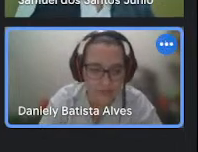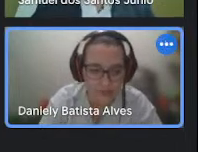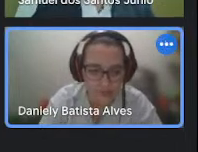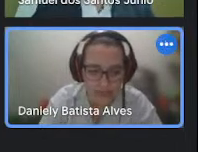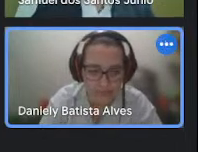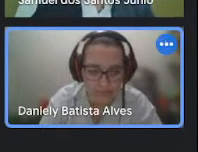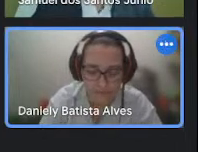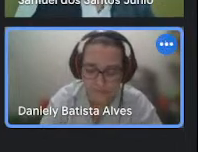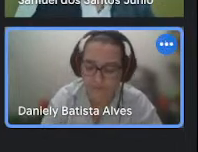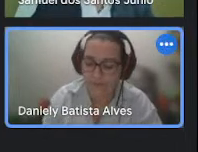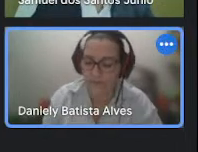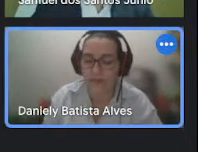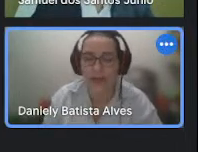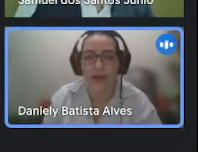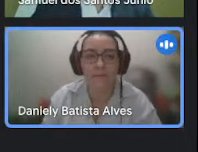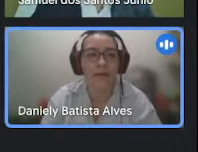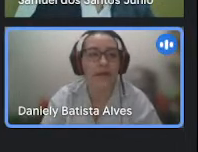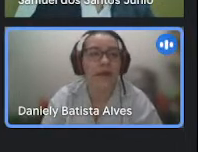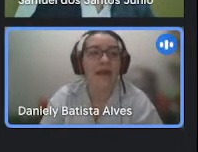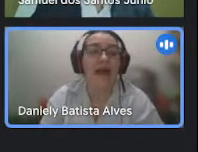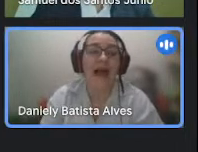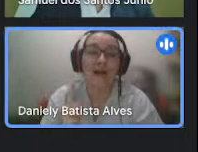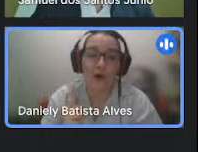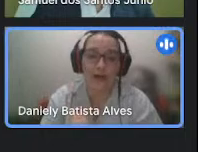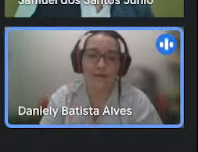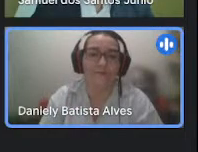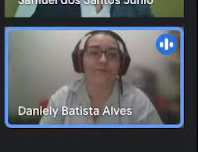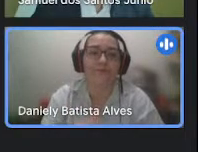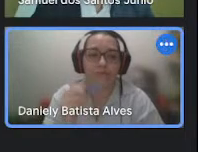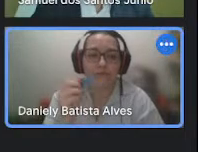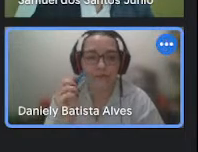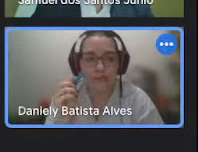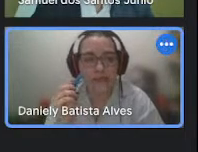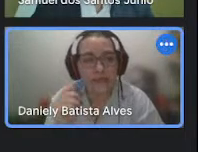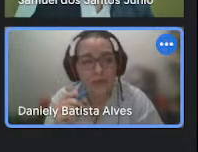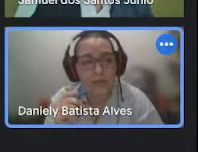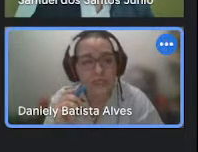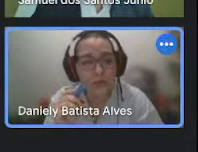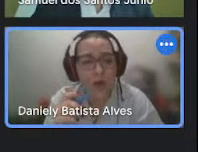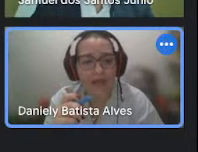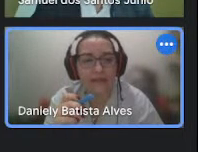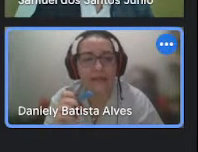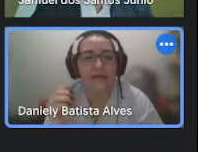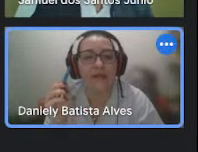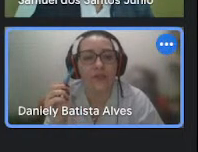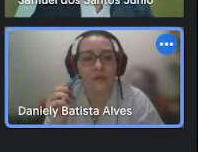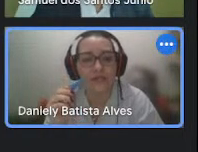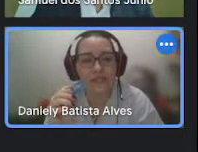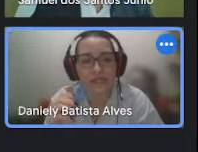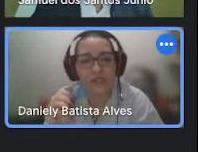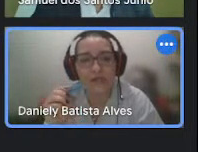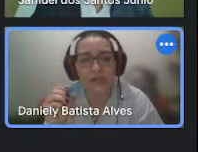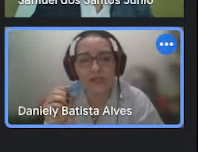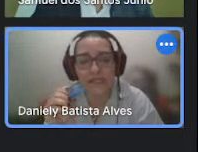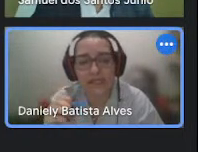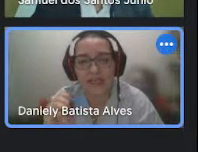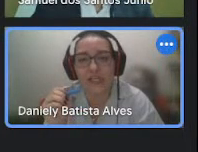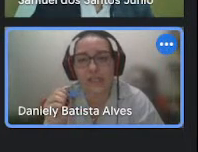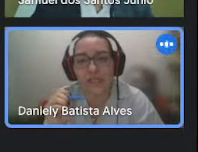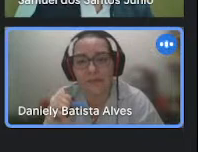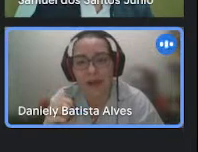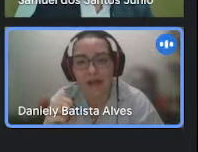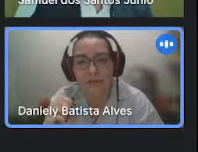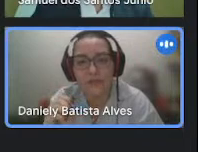passar pelo CEP. Tá? Agora, não se enquadra no inciso antecedente